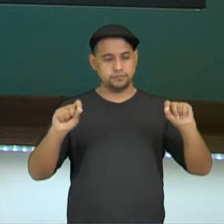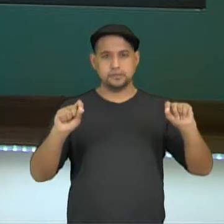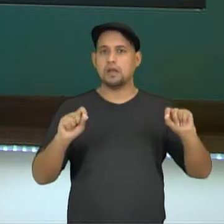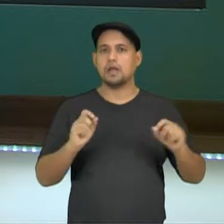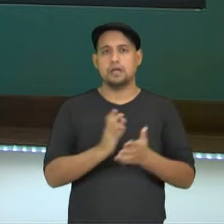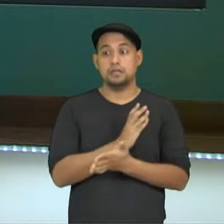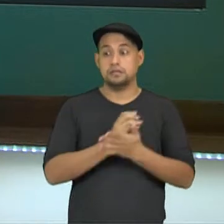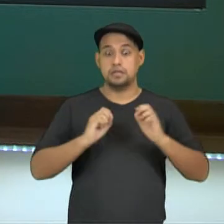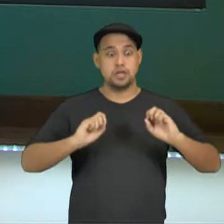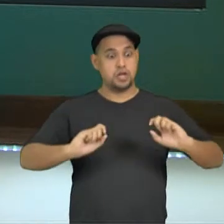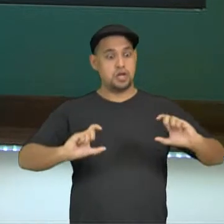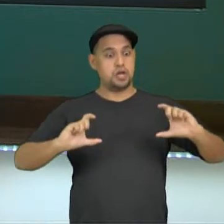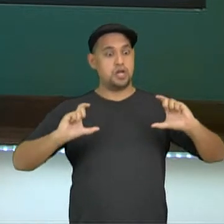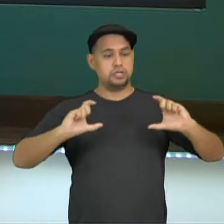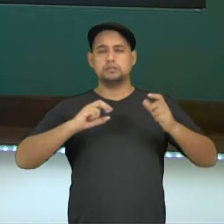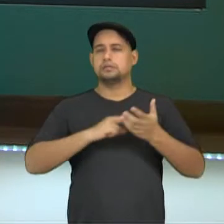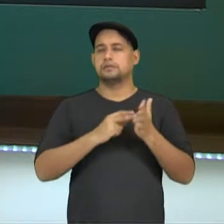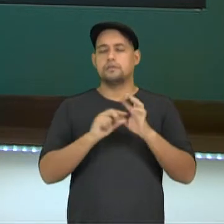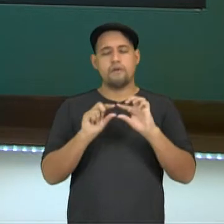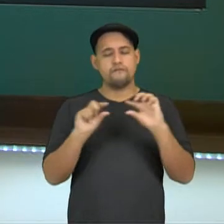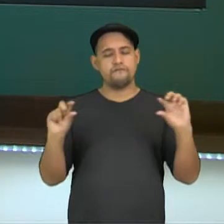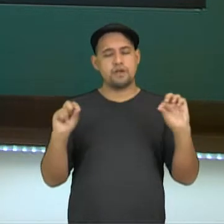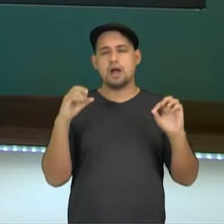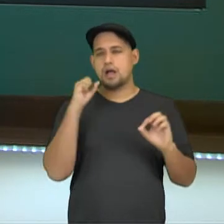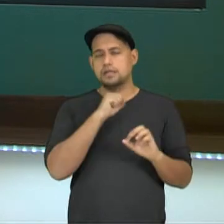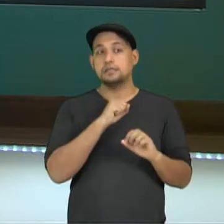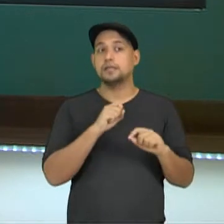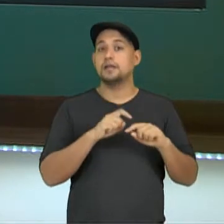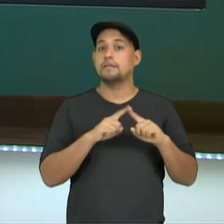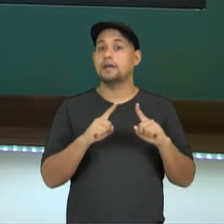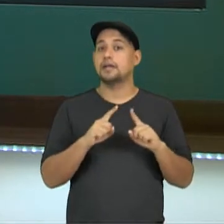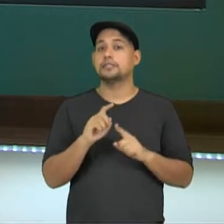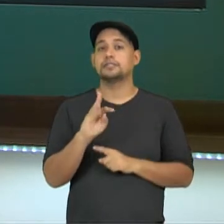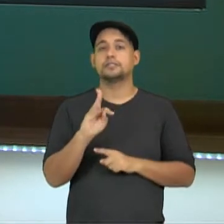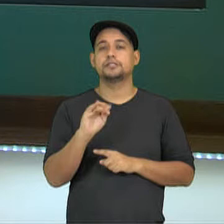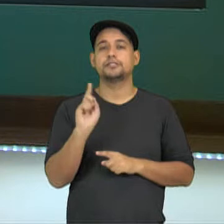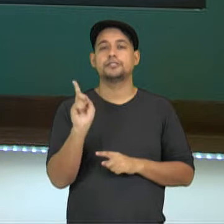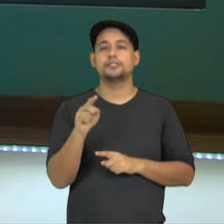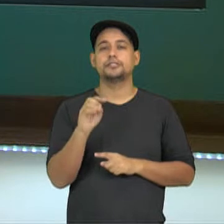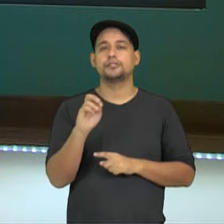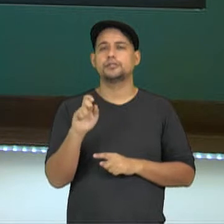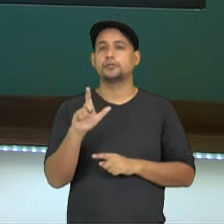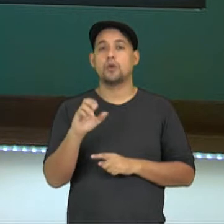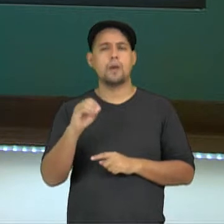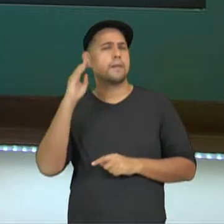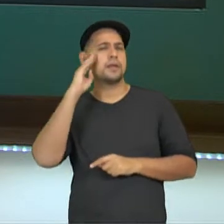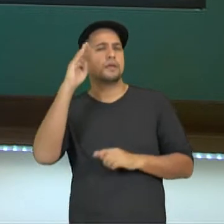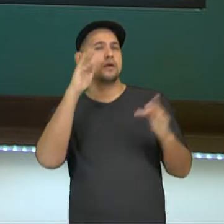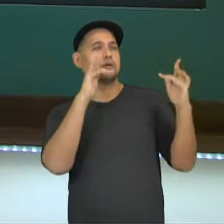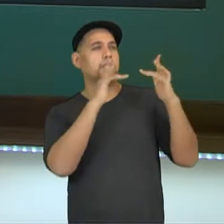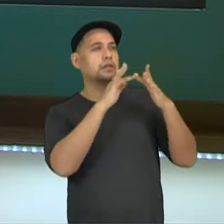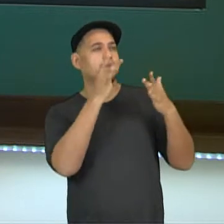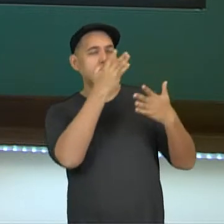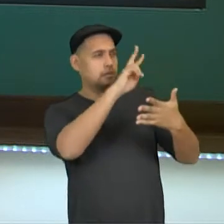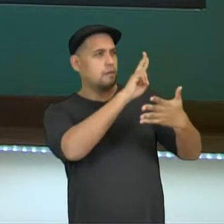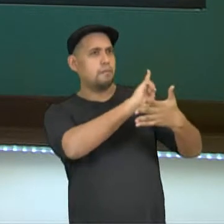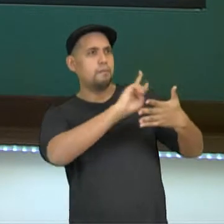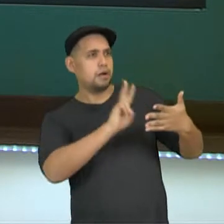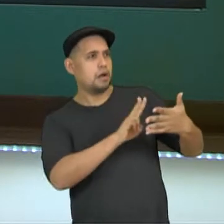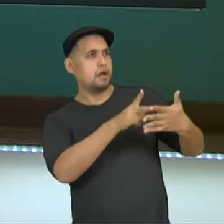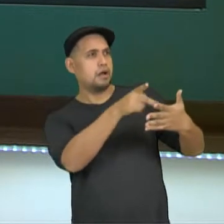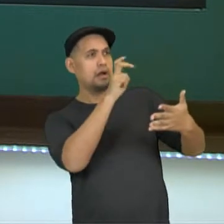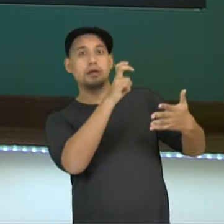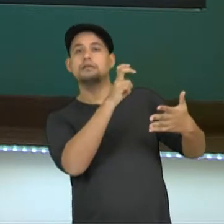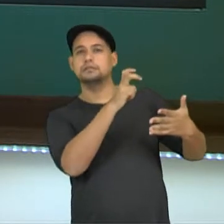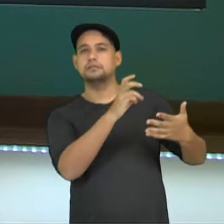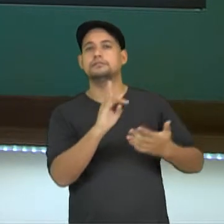vezes maiores, é uma frase curta. O título ele é o principal contato do leitor com a notícia. Então,